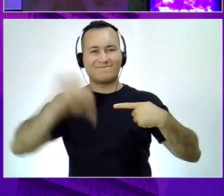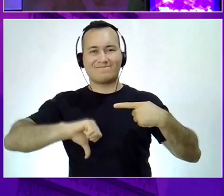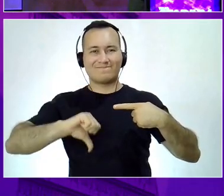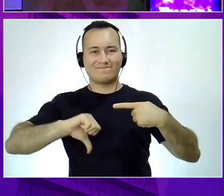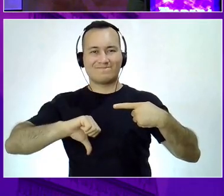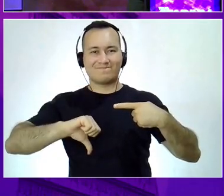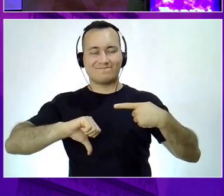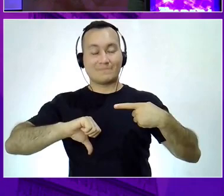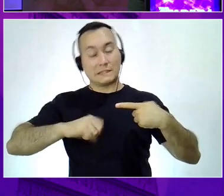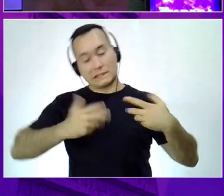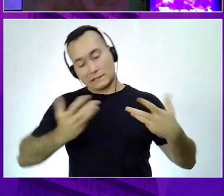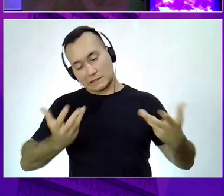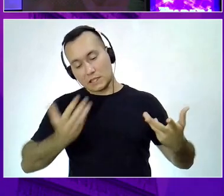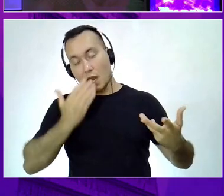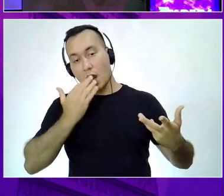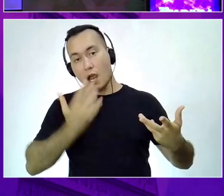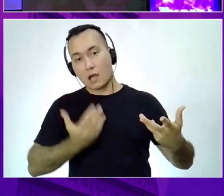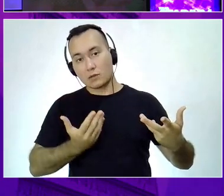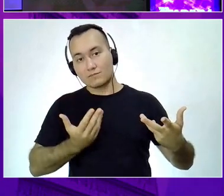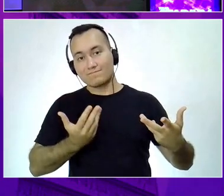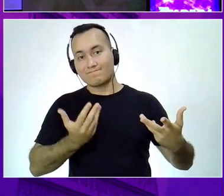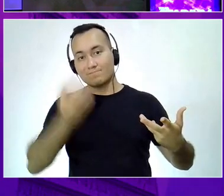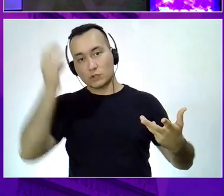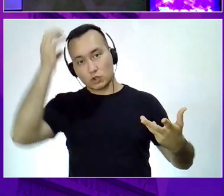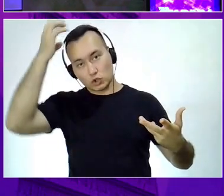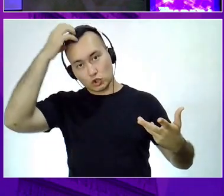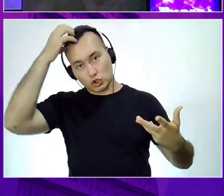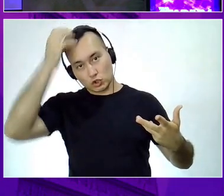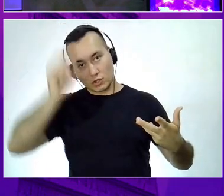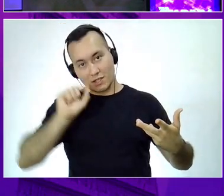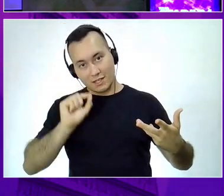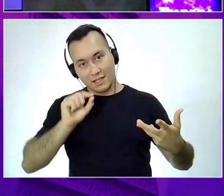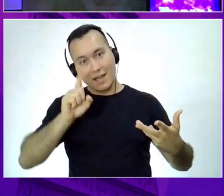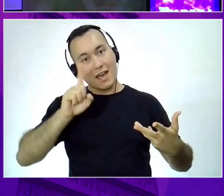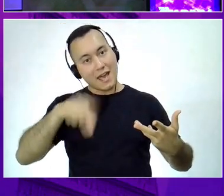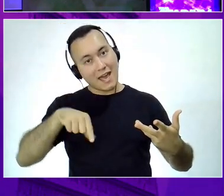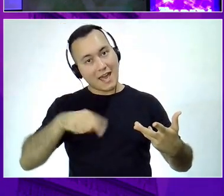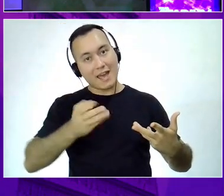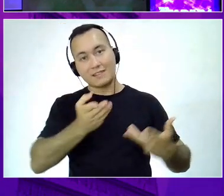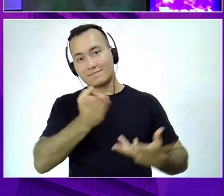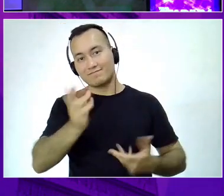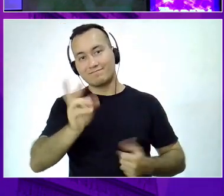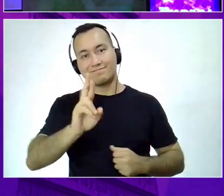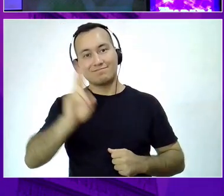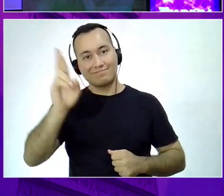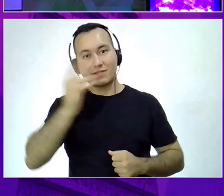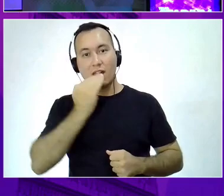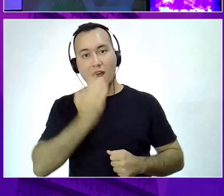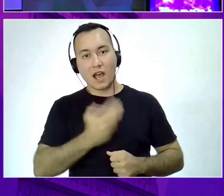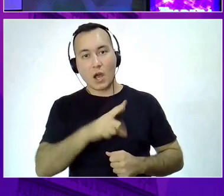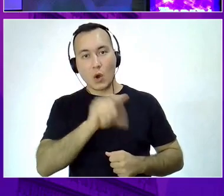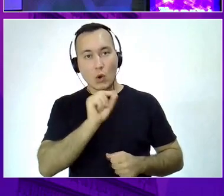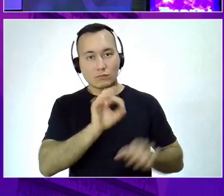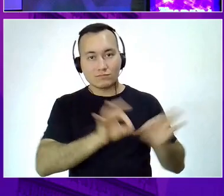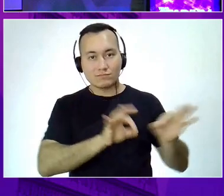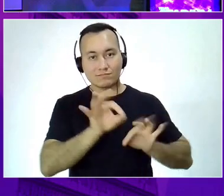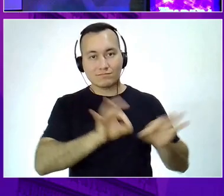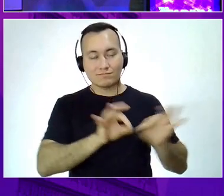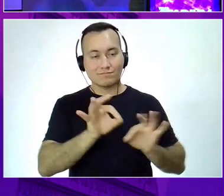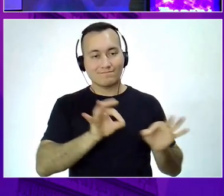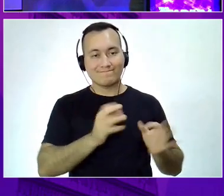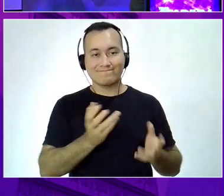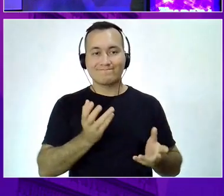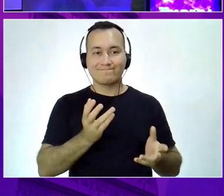Testes de legendas e transcrição. Então, para quem usa alguma aplicação streaming que faça essa parte de leituras, é muito importante. Ou